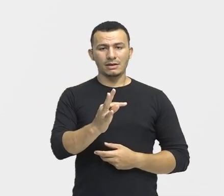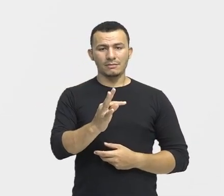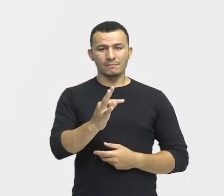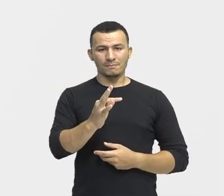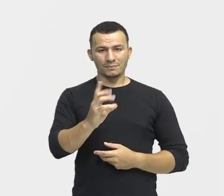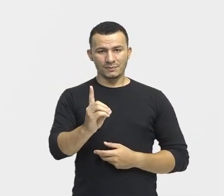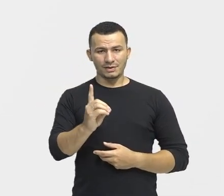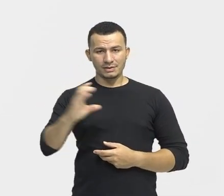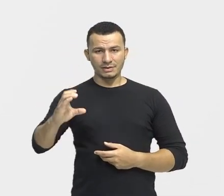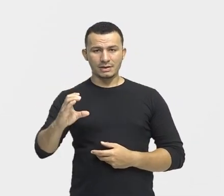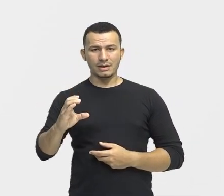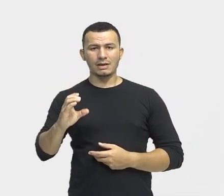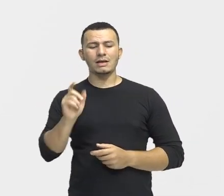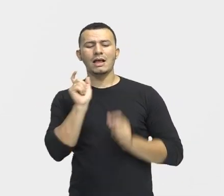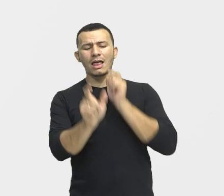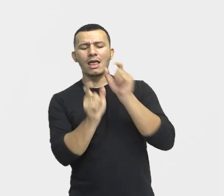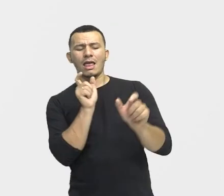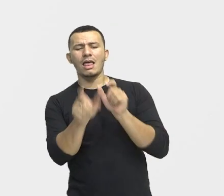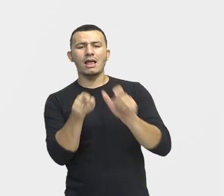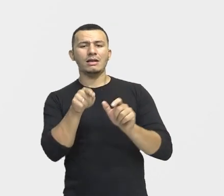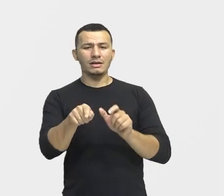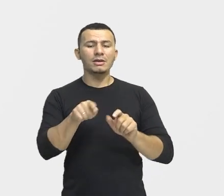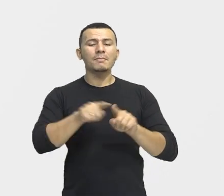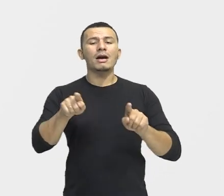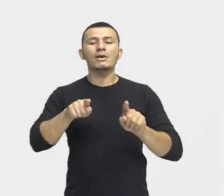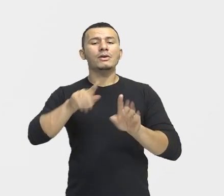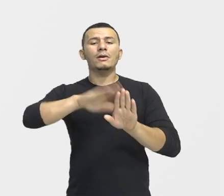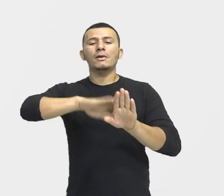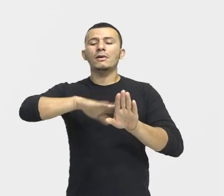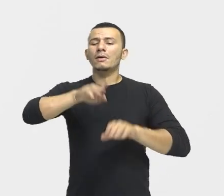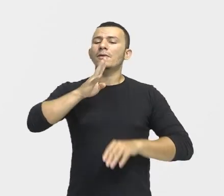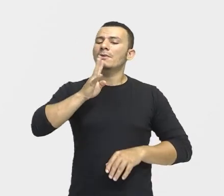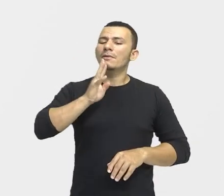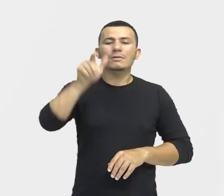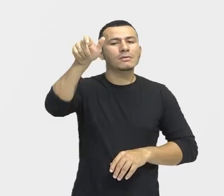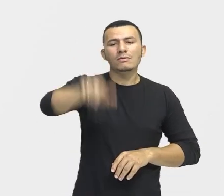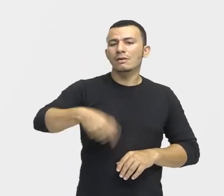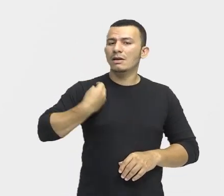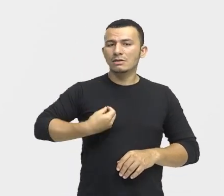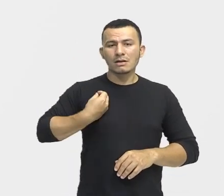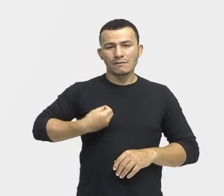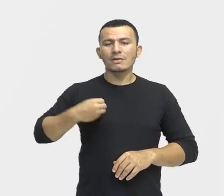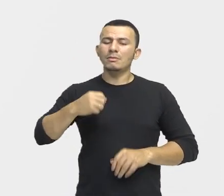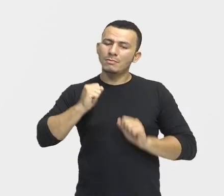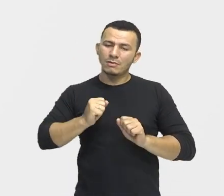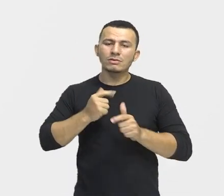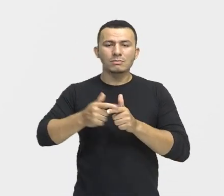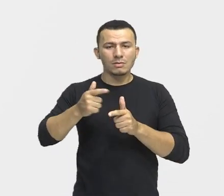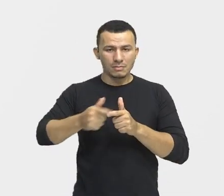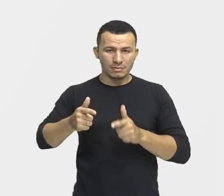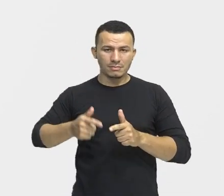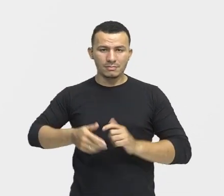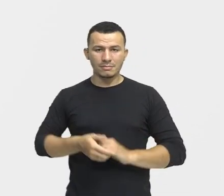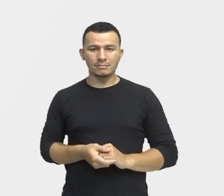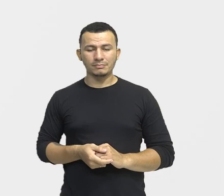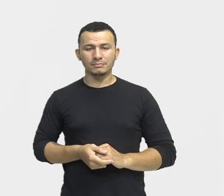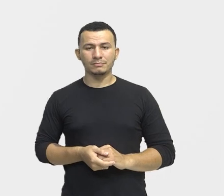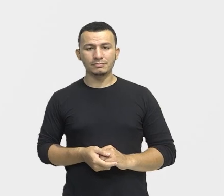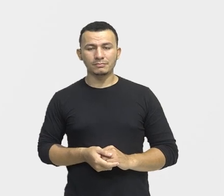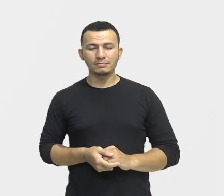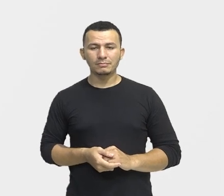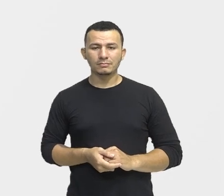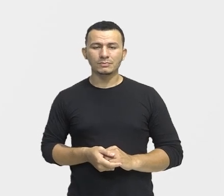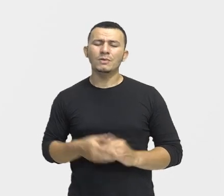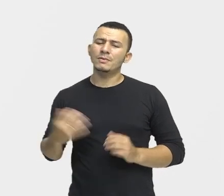acaba também julgando essas pessoas, né? Sem saber que eles estão passando por determinados problemas como esse, tá bom? Então veja